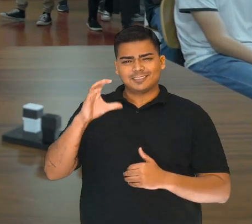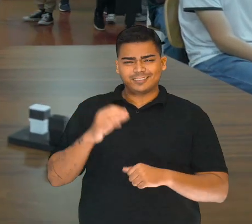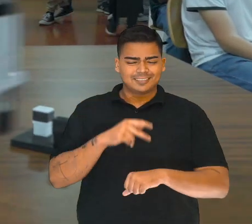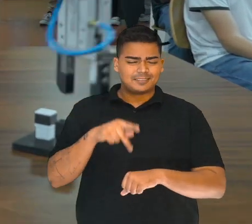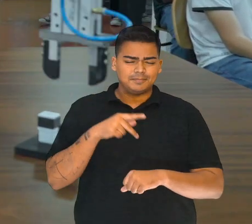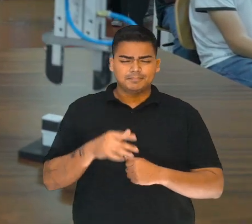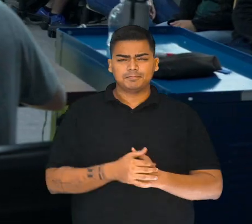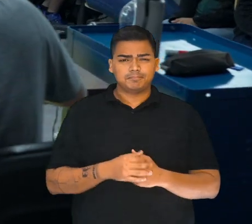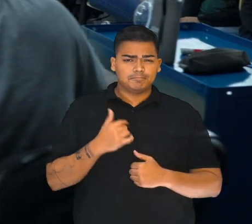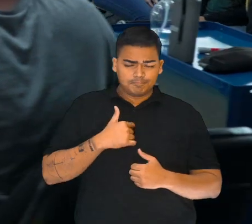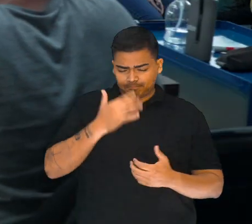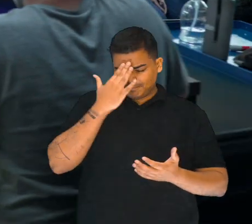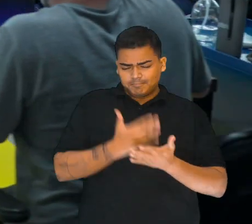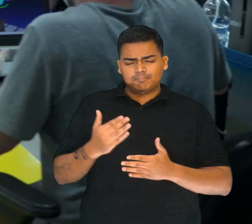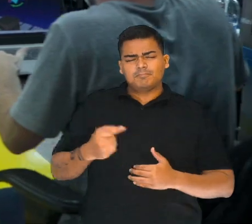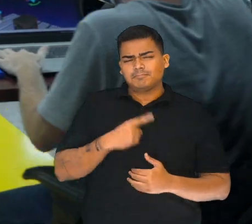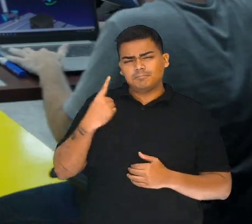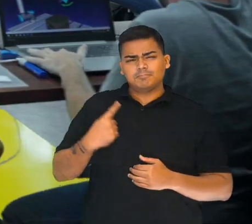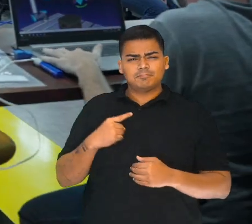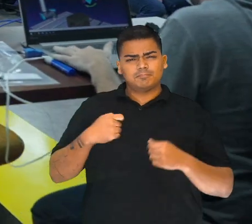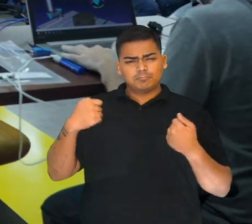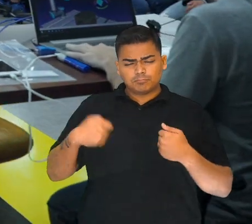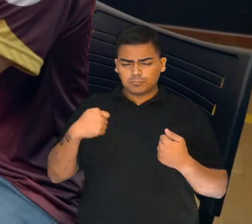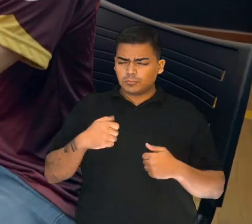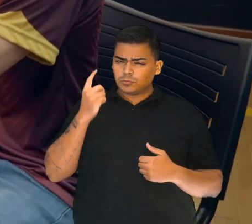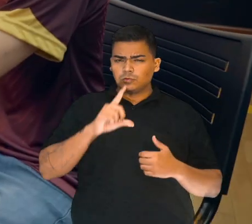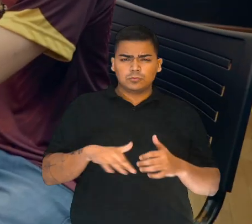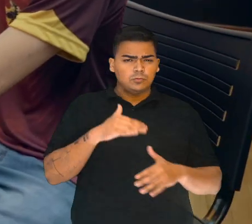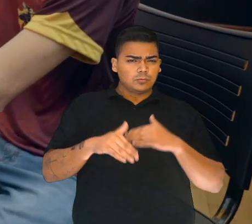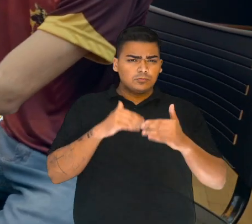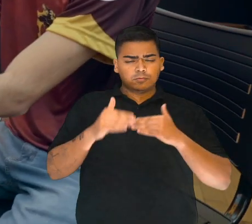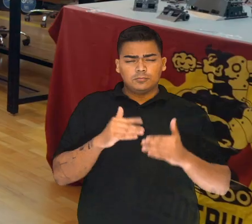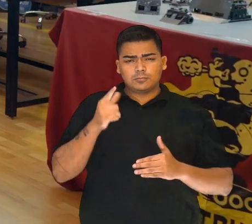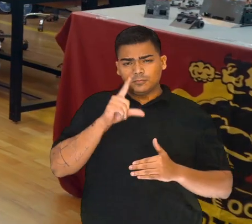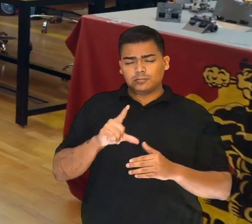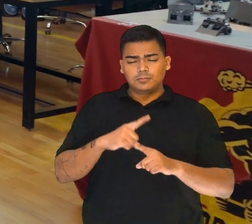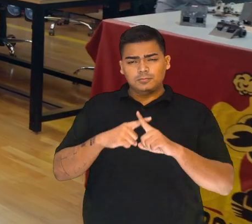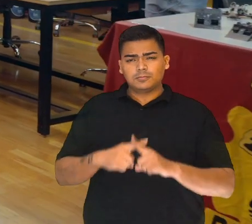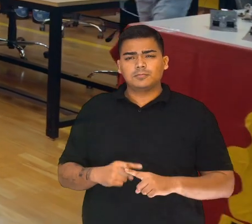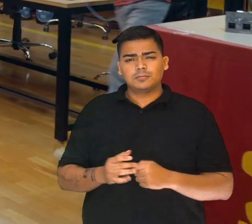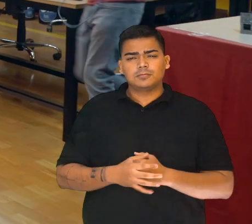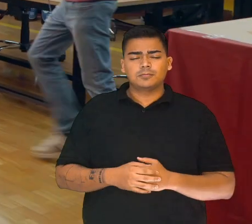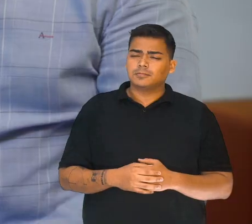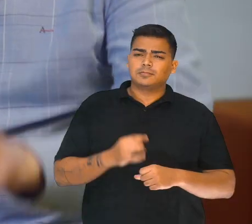do nosso país. Eu acredito muito mais que a gente precisaria evoluir para uma